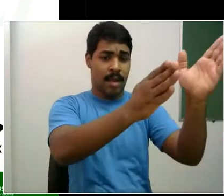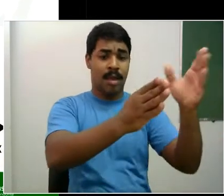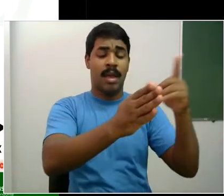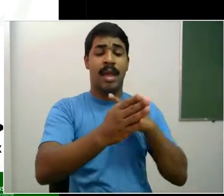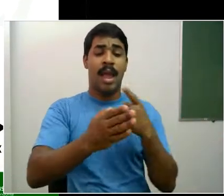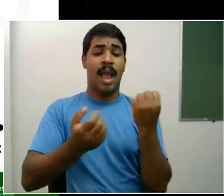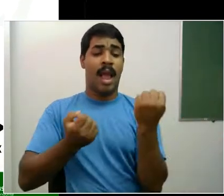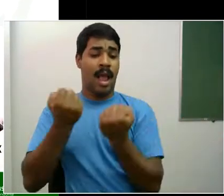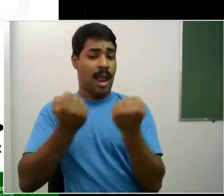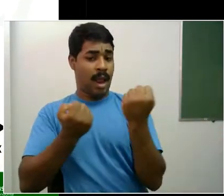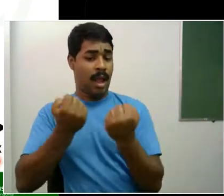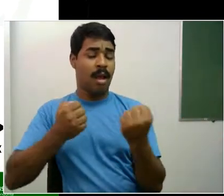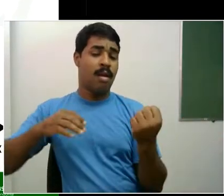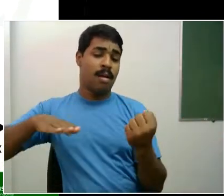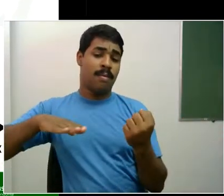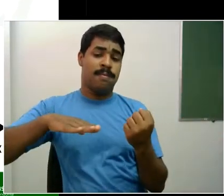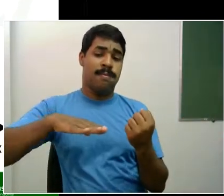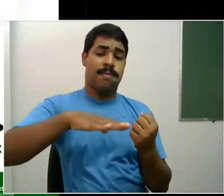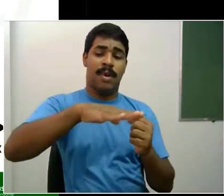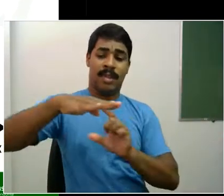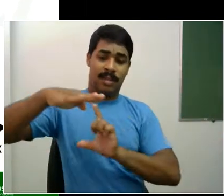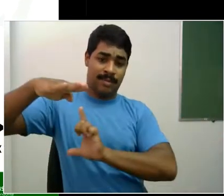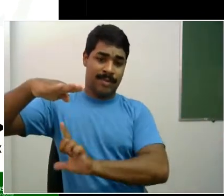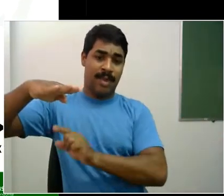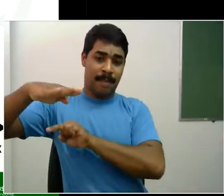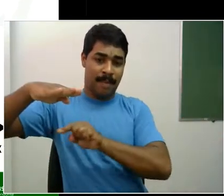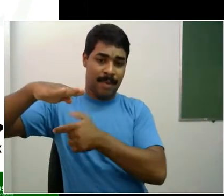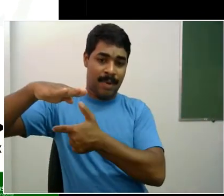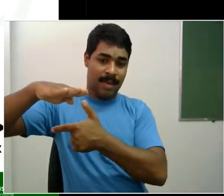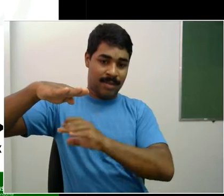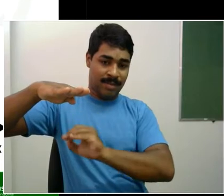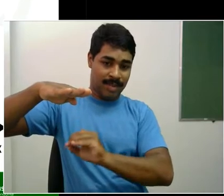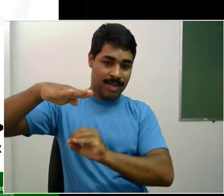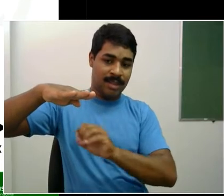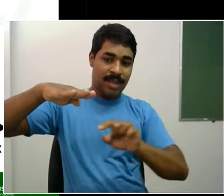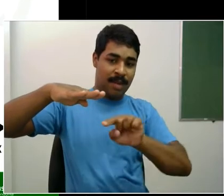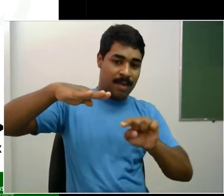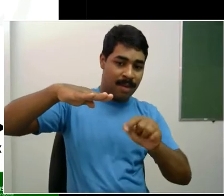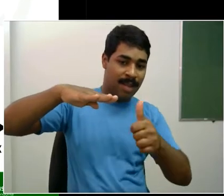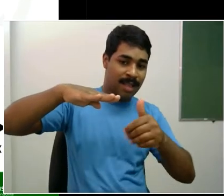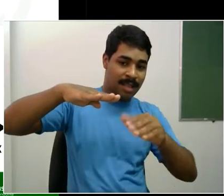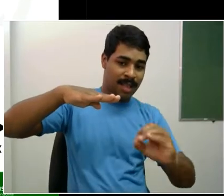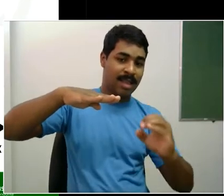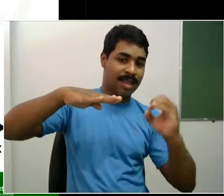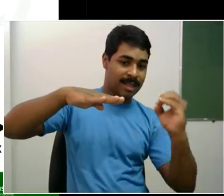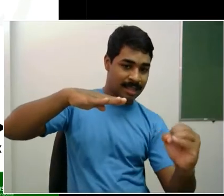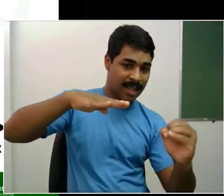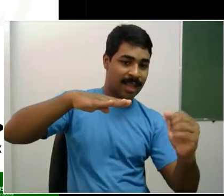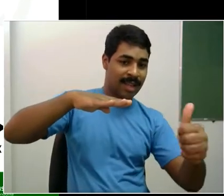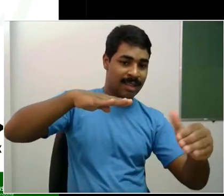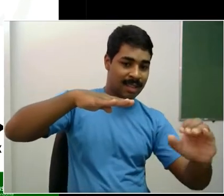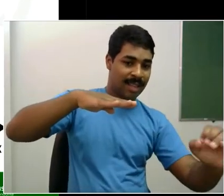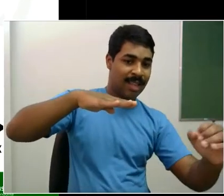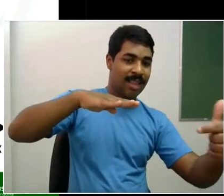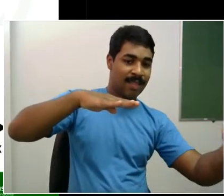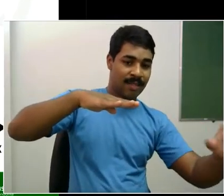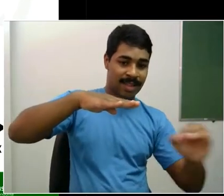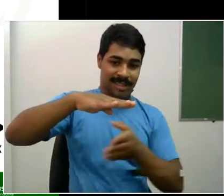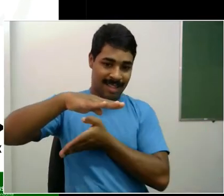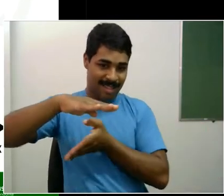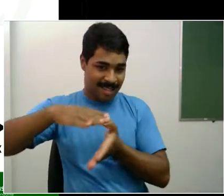representando aqui a sua unidade de medida em quilômetros, né? Então uma estrada. E aí nós vemos aqui que